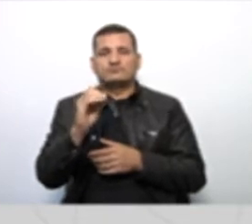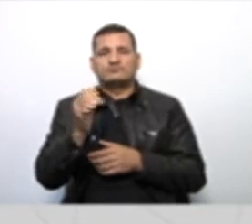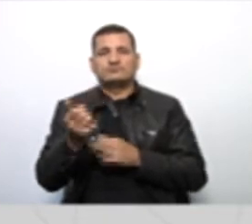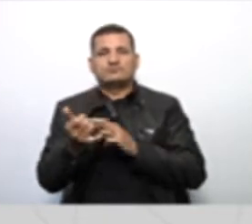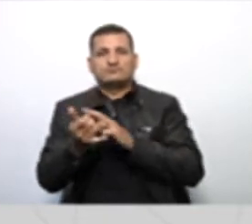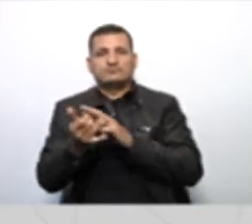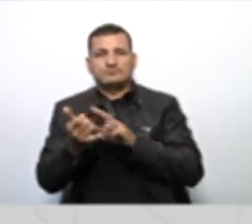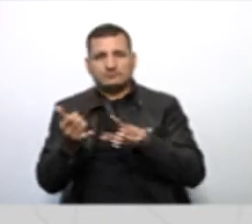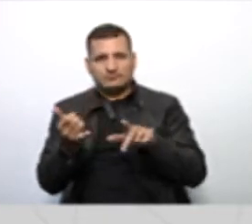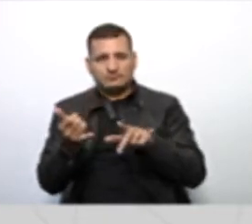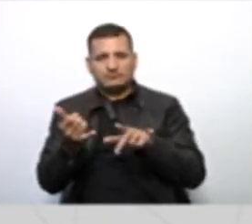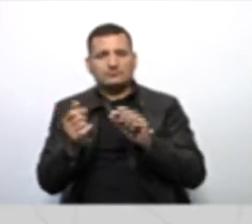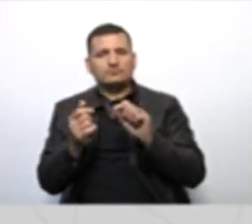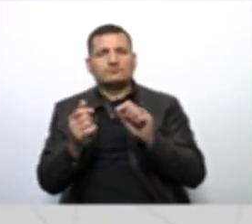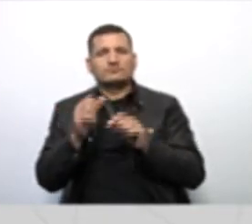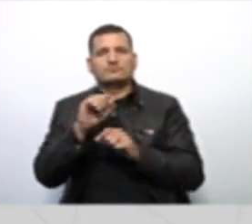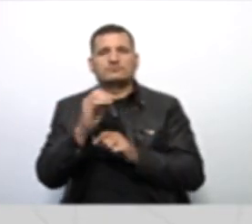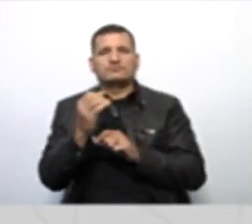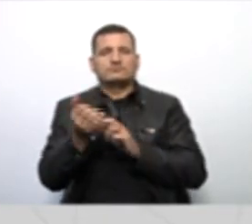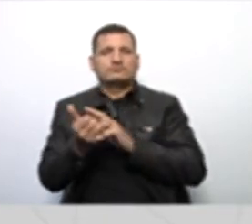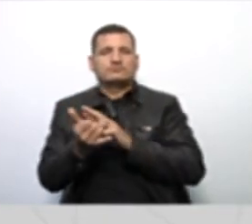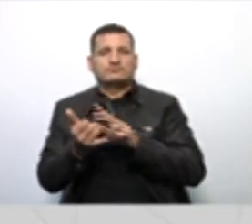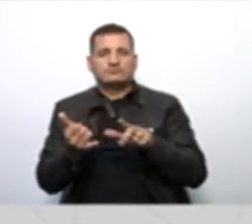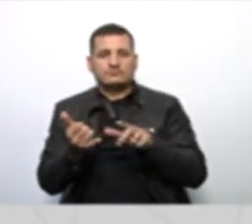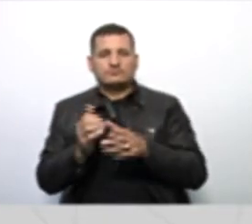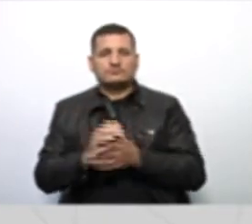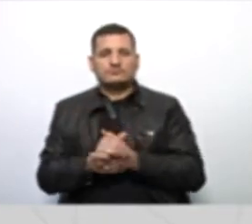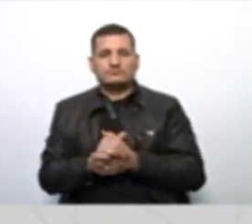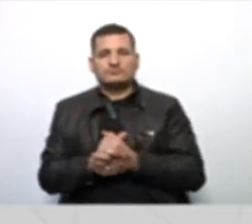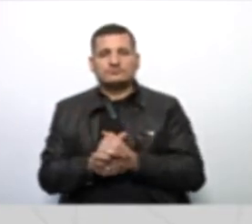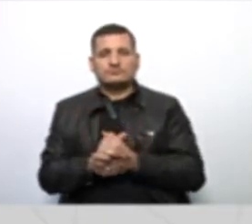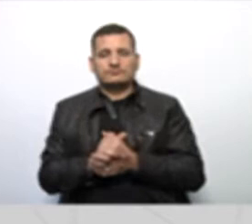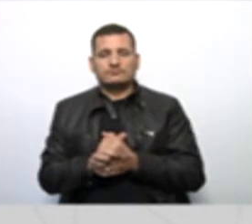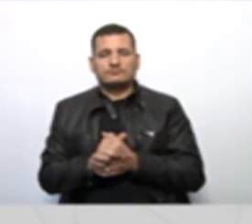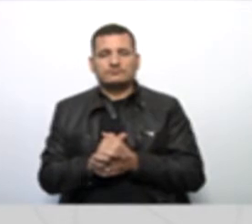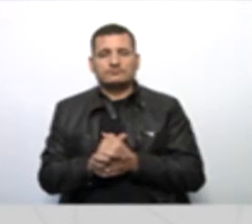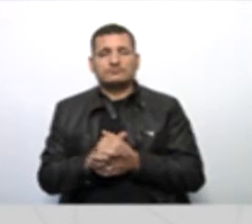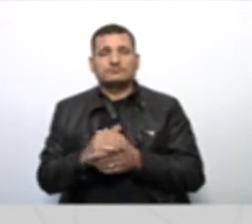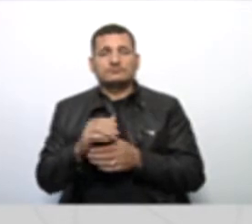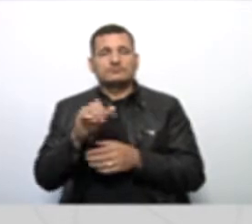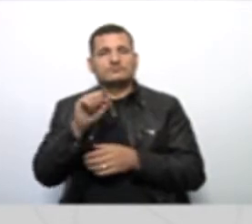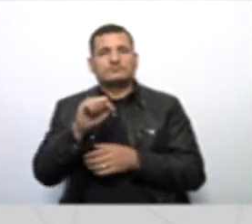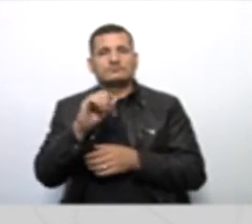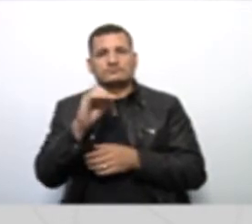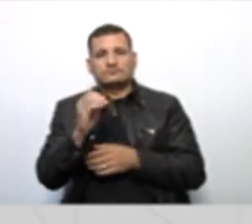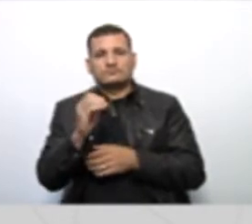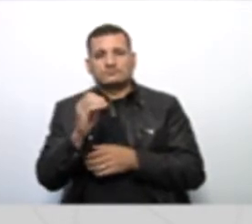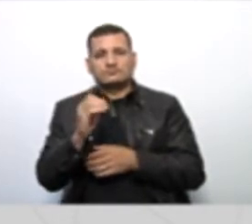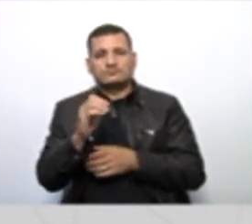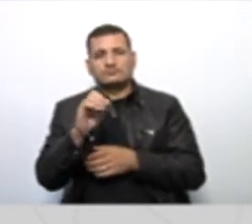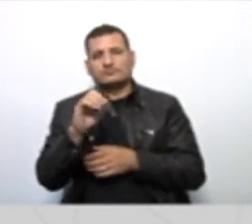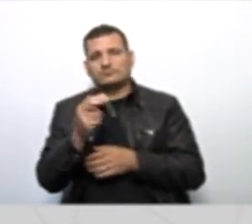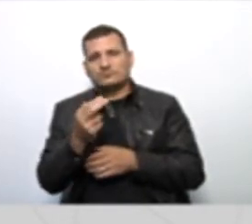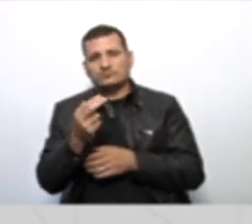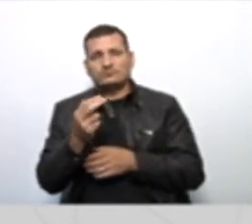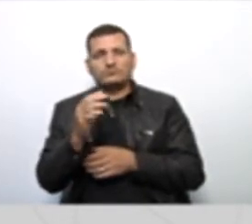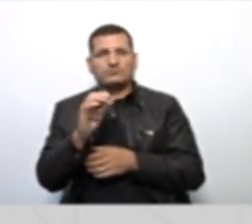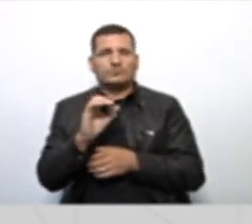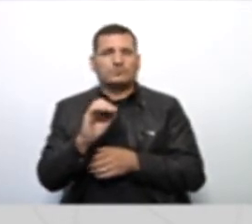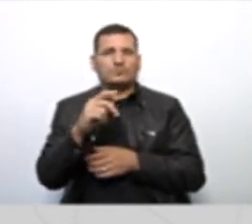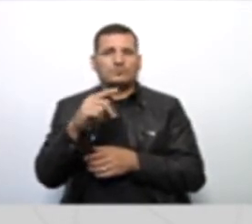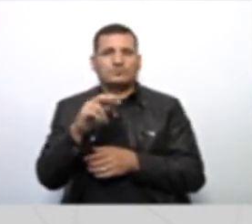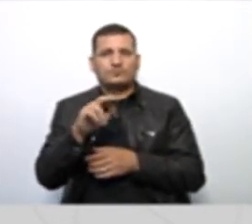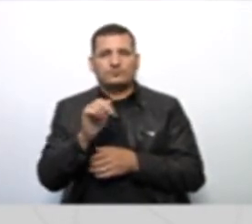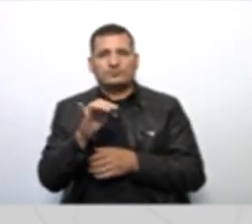móveis. O que é um sistema operacional móvel? Então, sistema operacional ou operativo móvel é